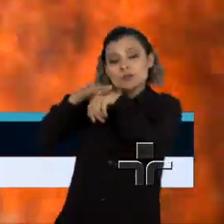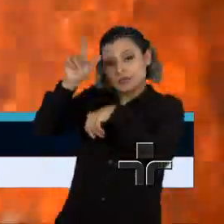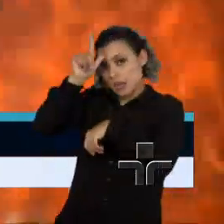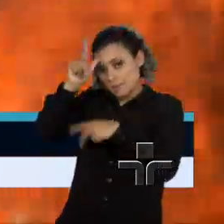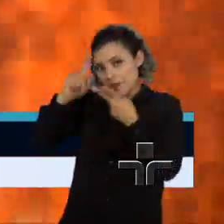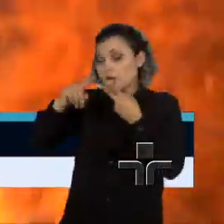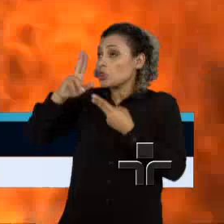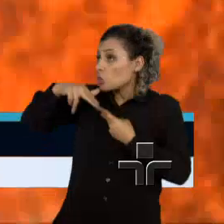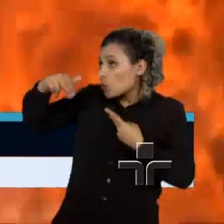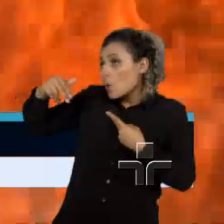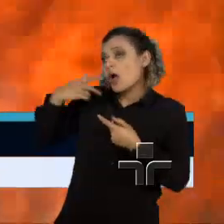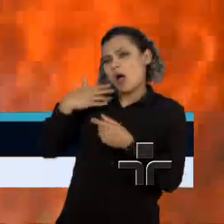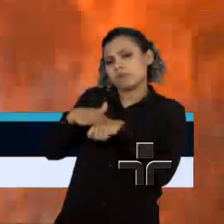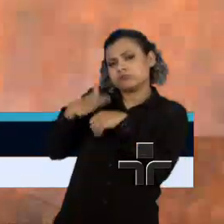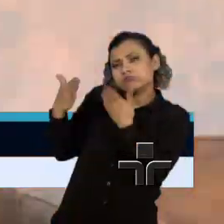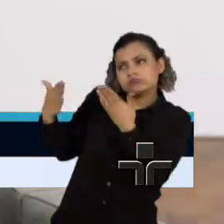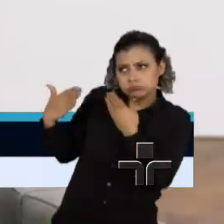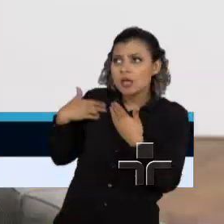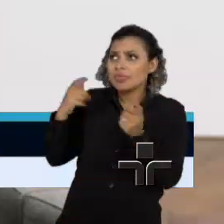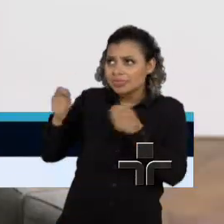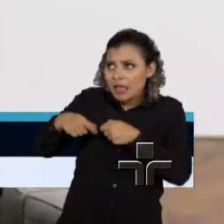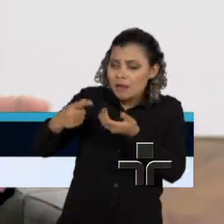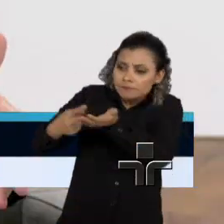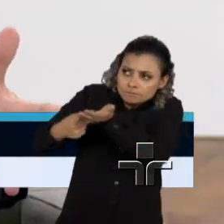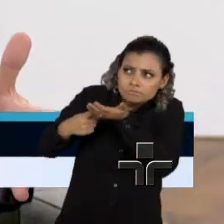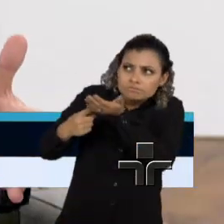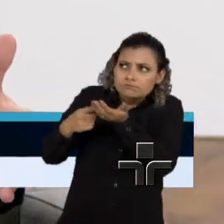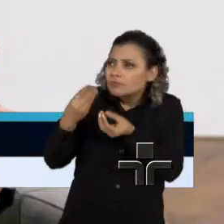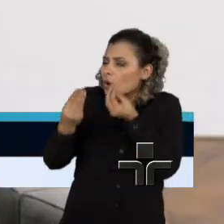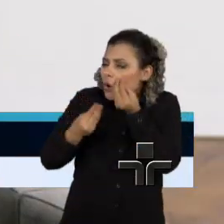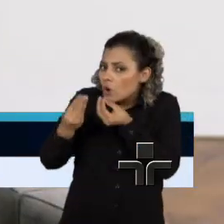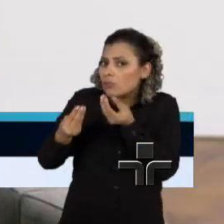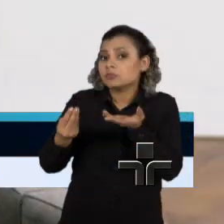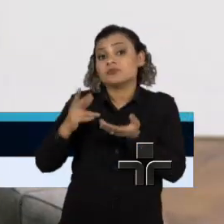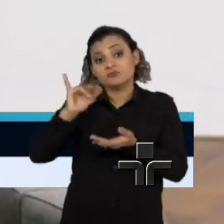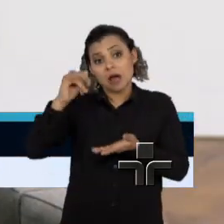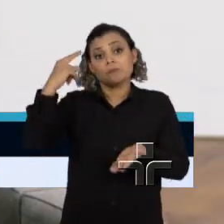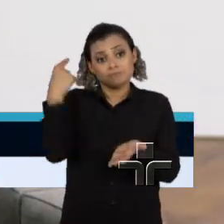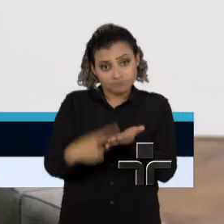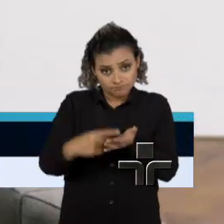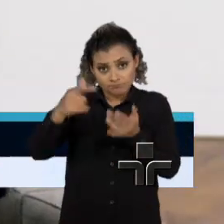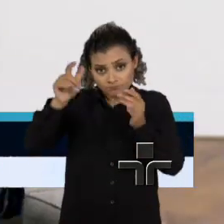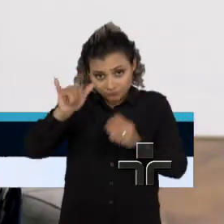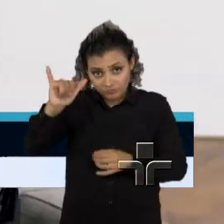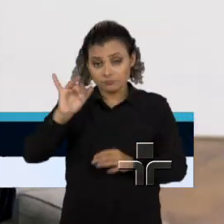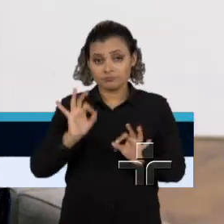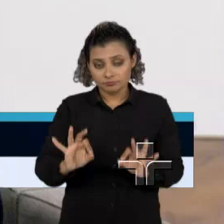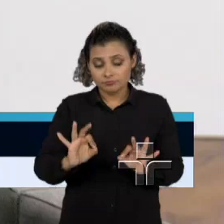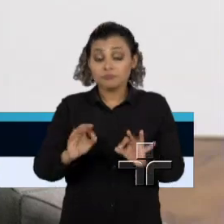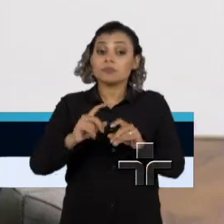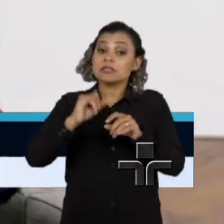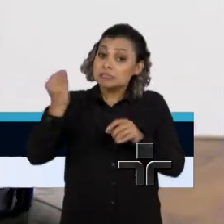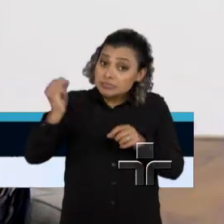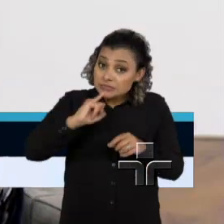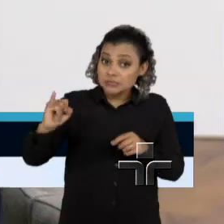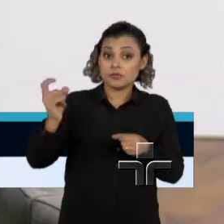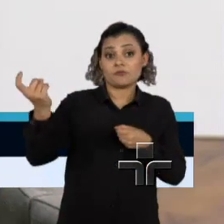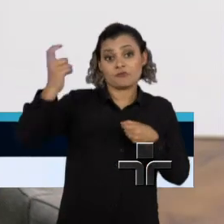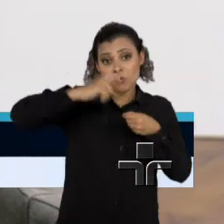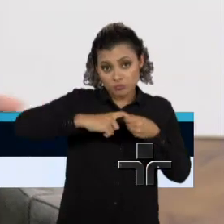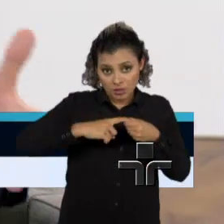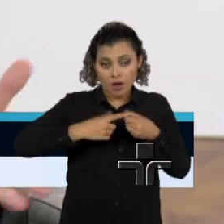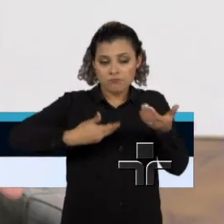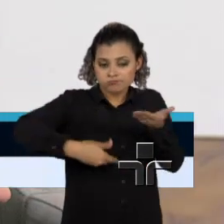a possibilidade de uma solução de consenso muito em breve. E sendo retomado, e nós